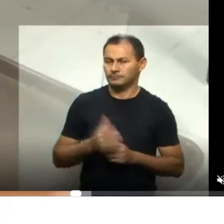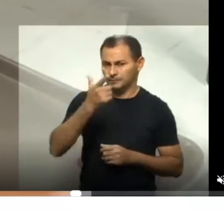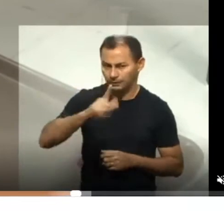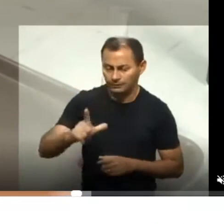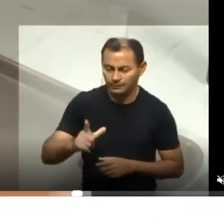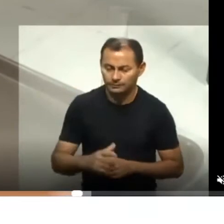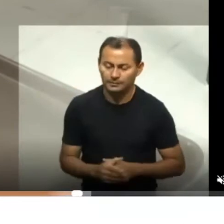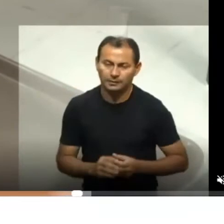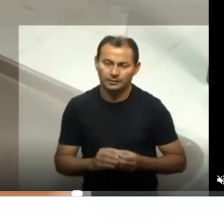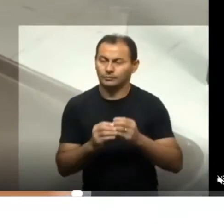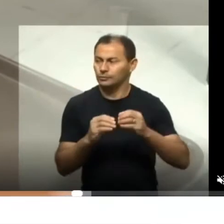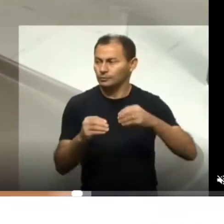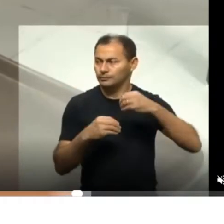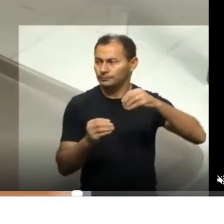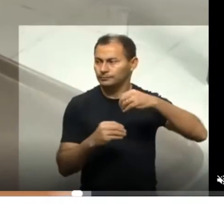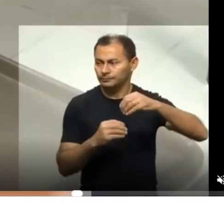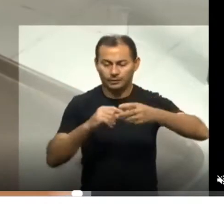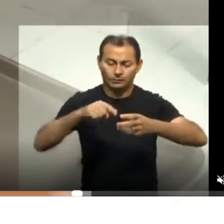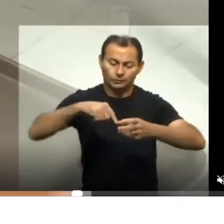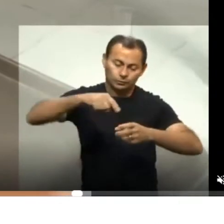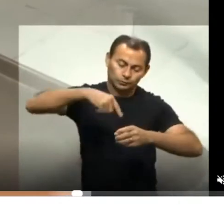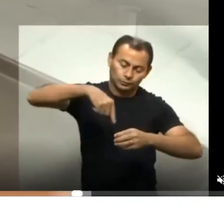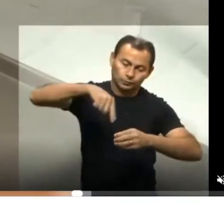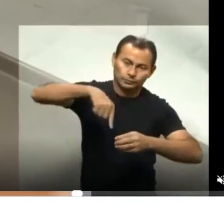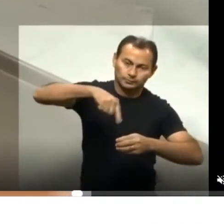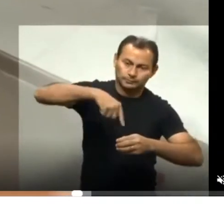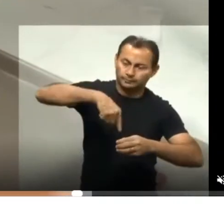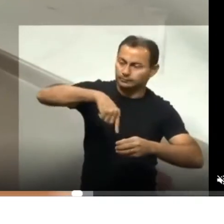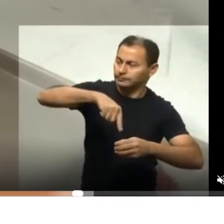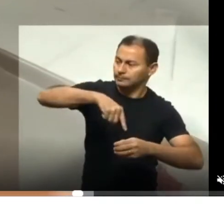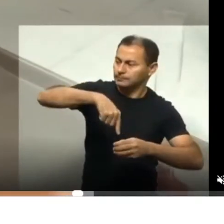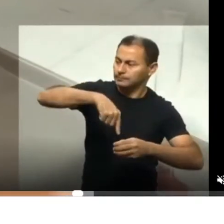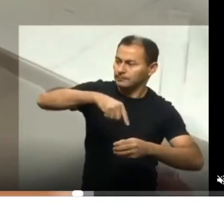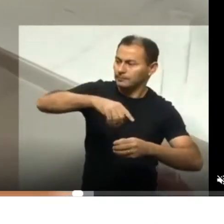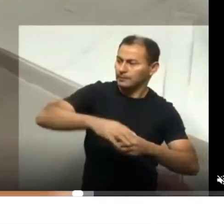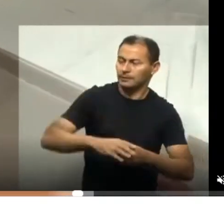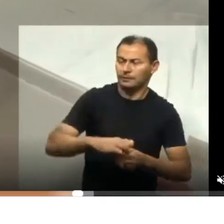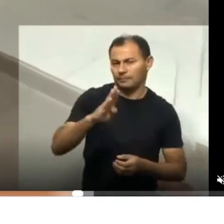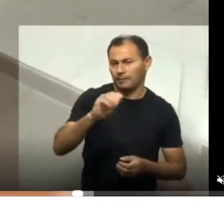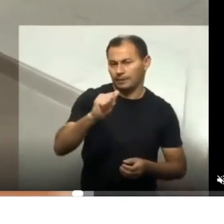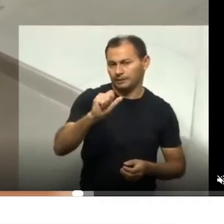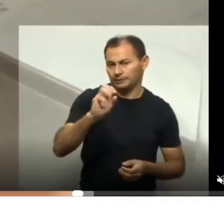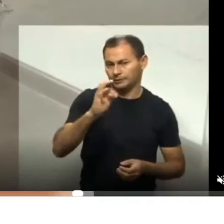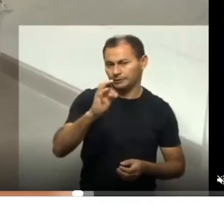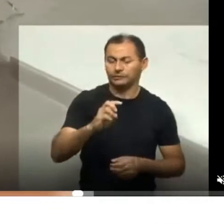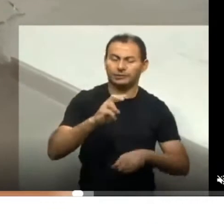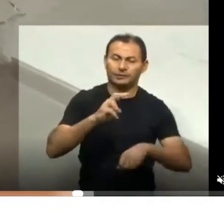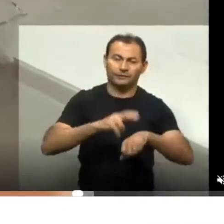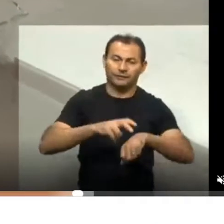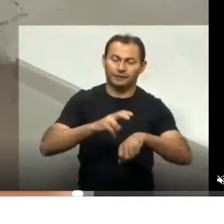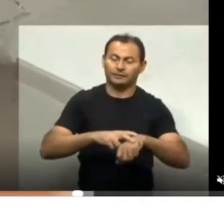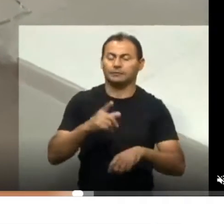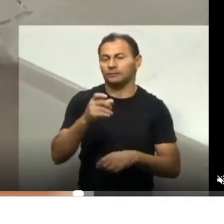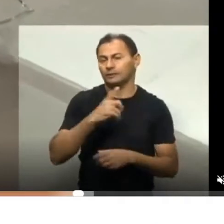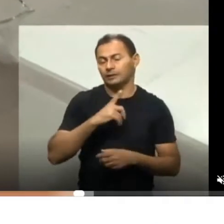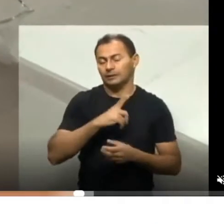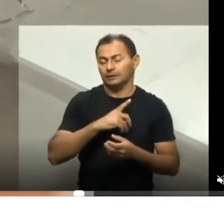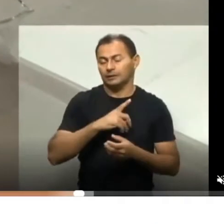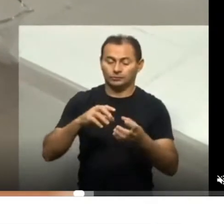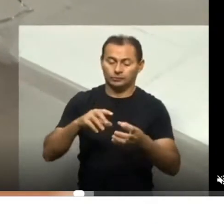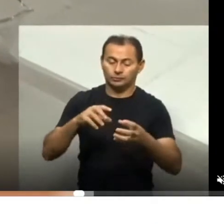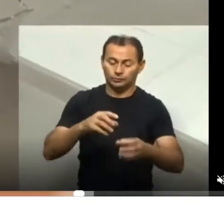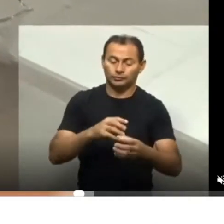certo? Pronto, agora eu pego um bastão de vidro, né? Agito um pouquinho, para que essa reação possa ser